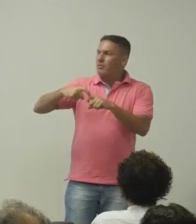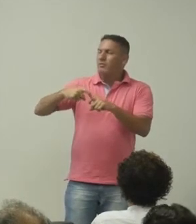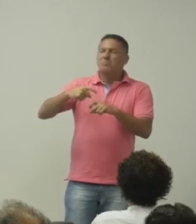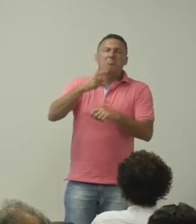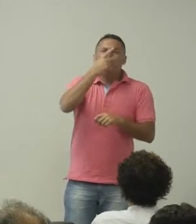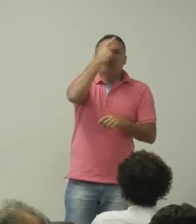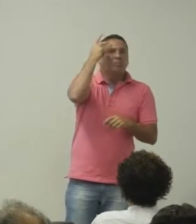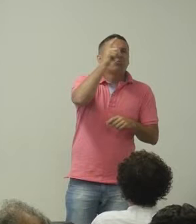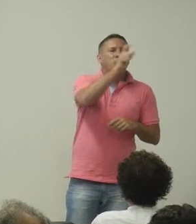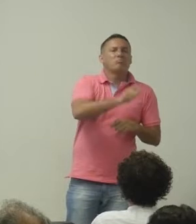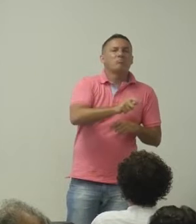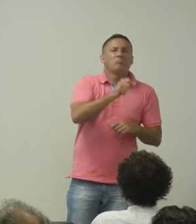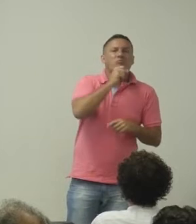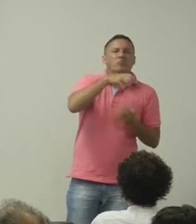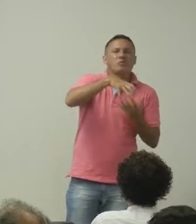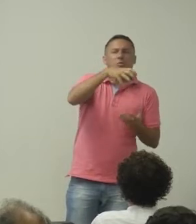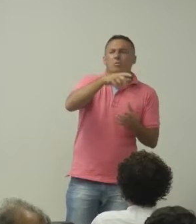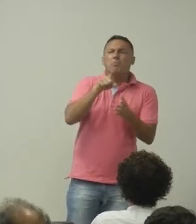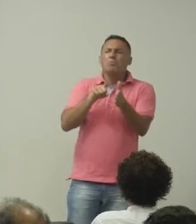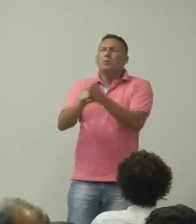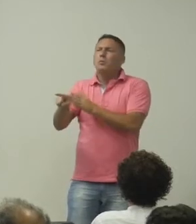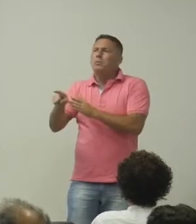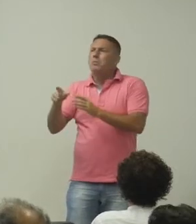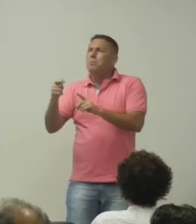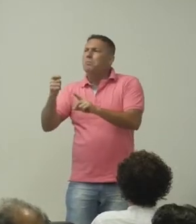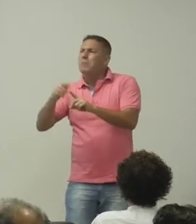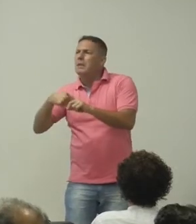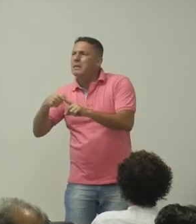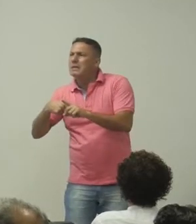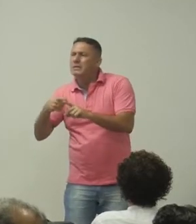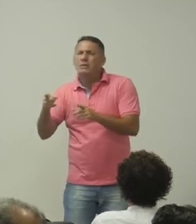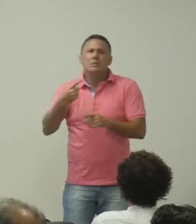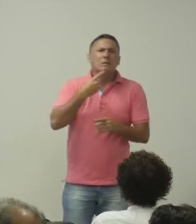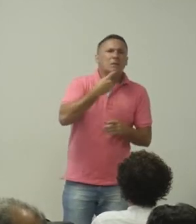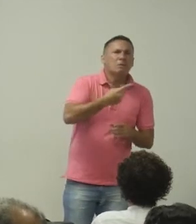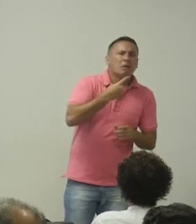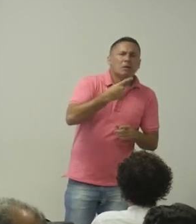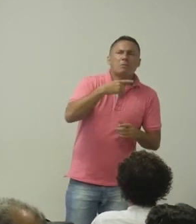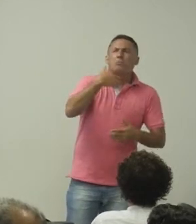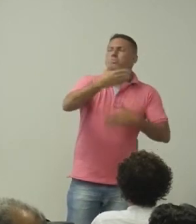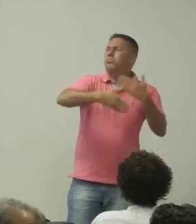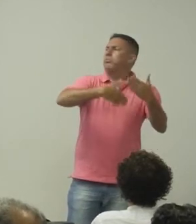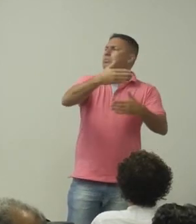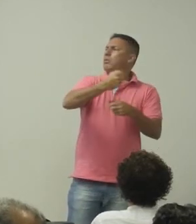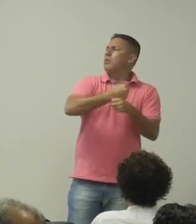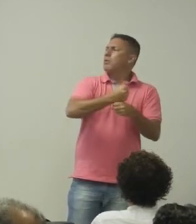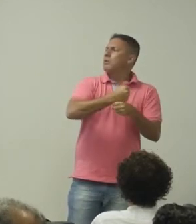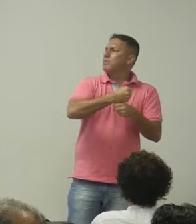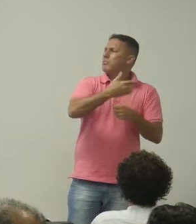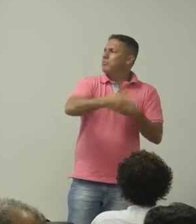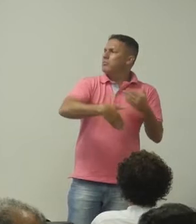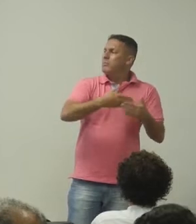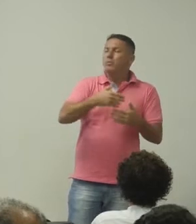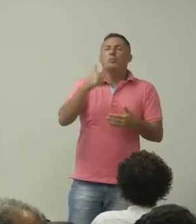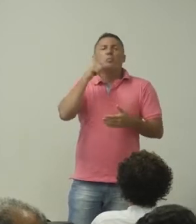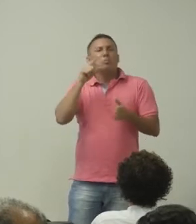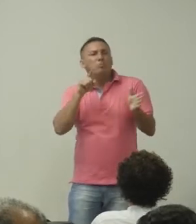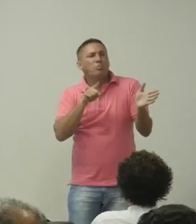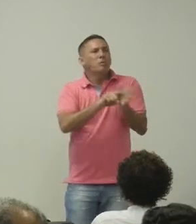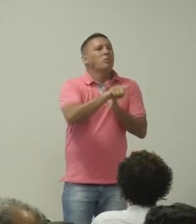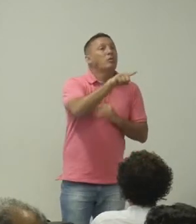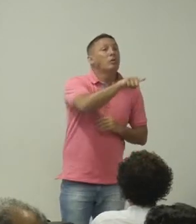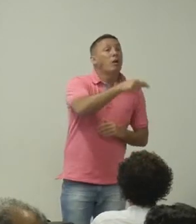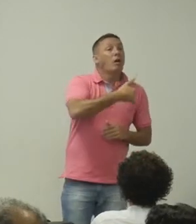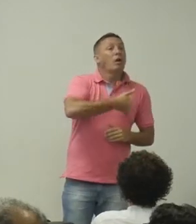sobre quantos meses tinha. Ela falou semana e depois, anos depois... ela perguntou quantos